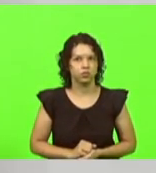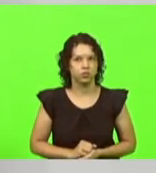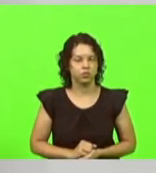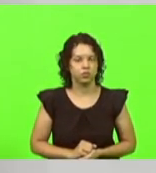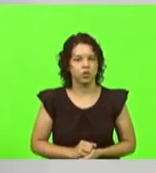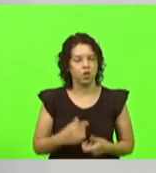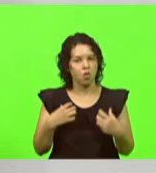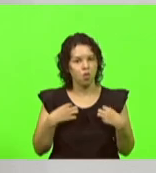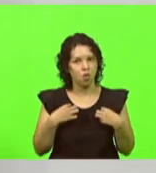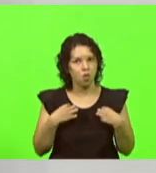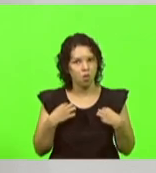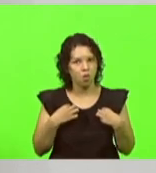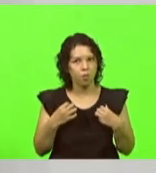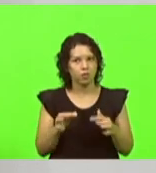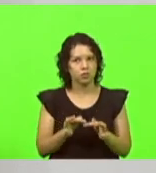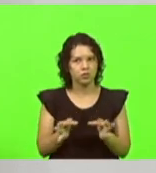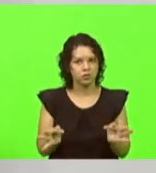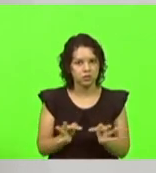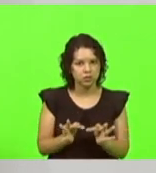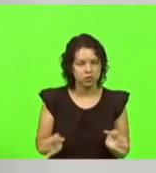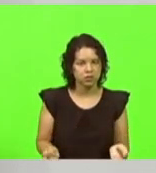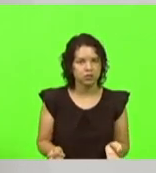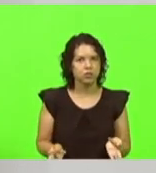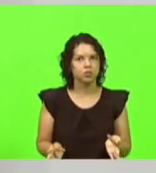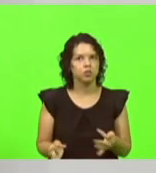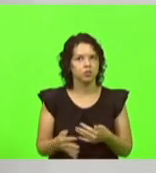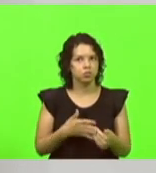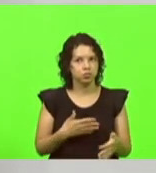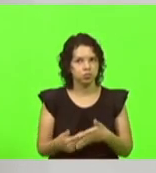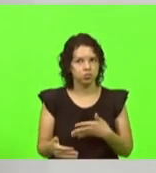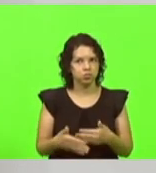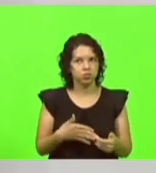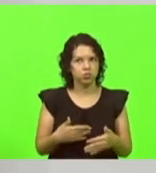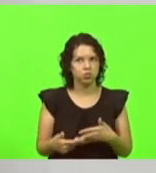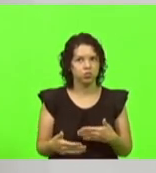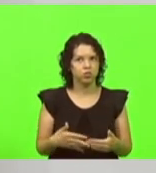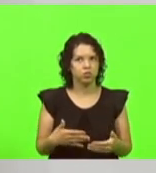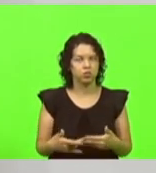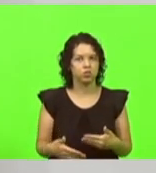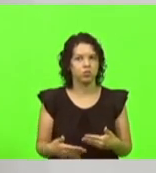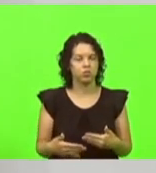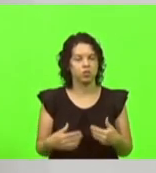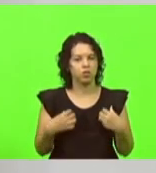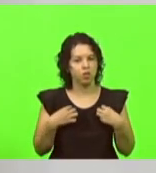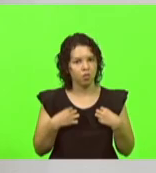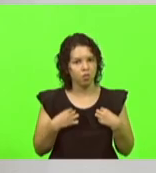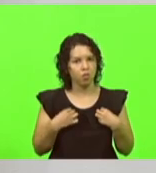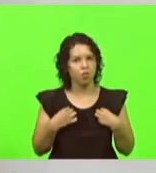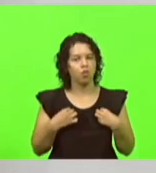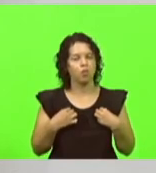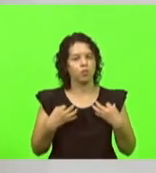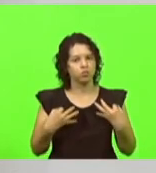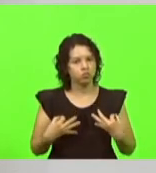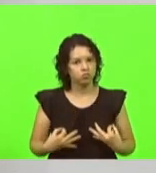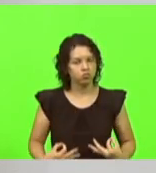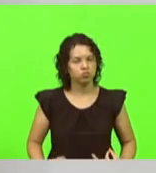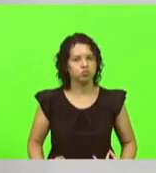simples, mas bem vestidos.